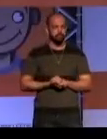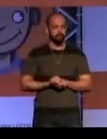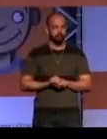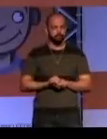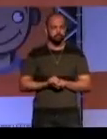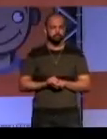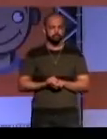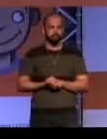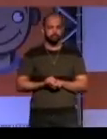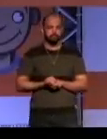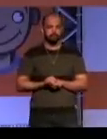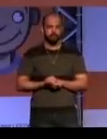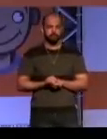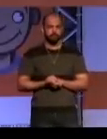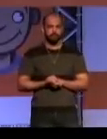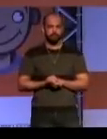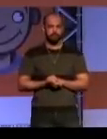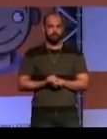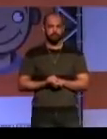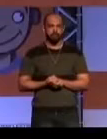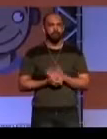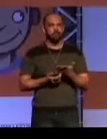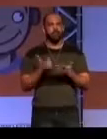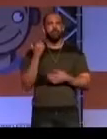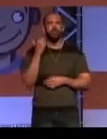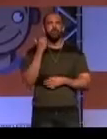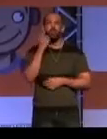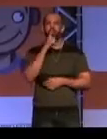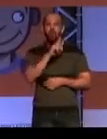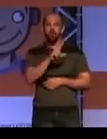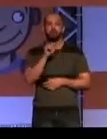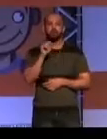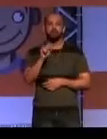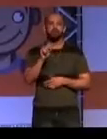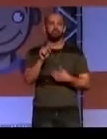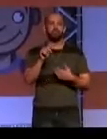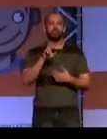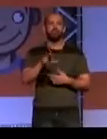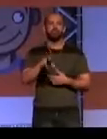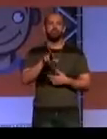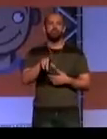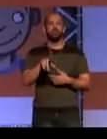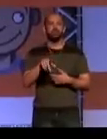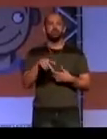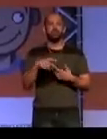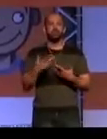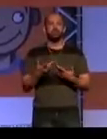Agora, são conquistas que não são